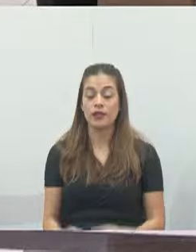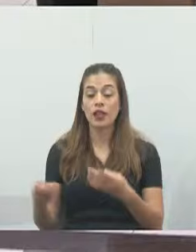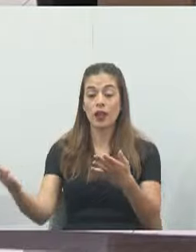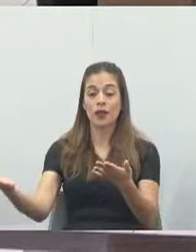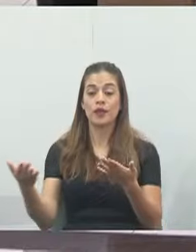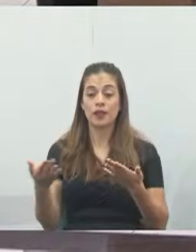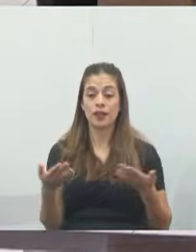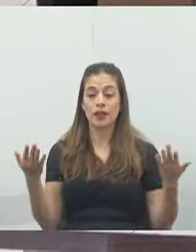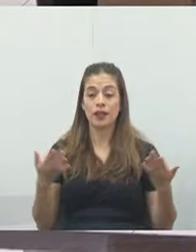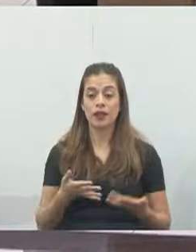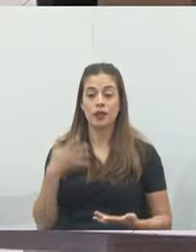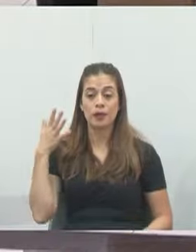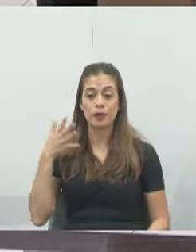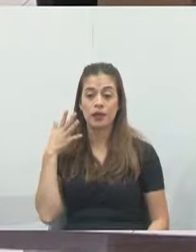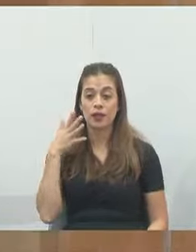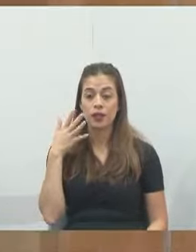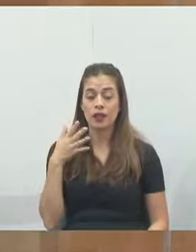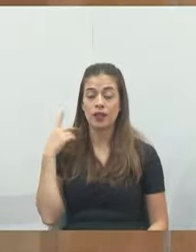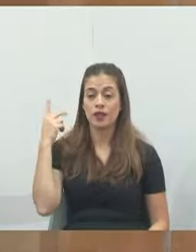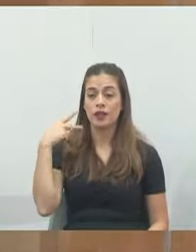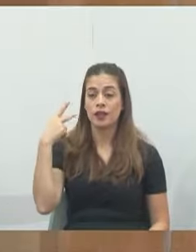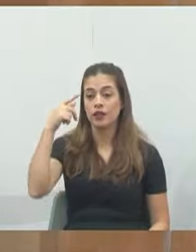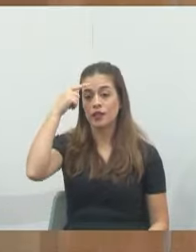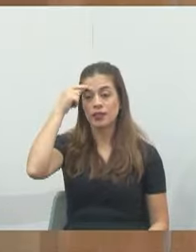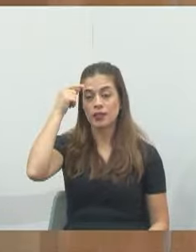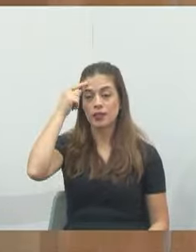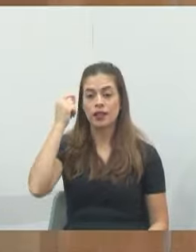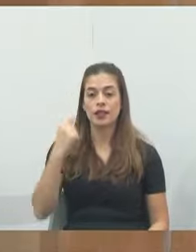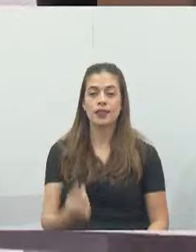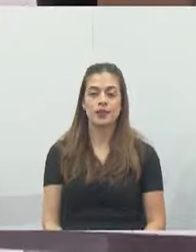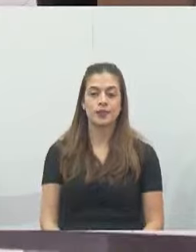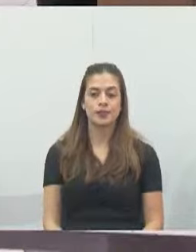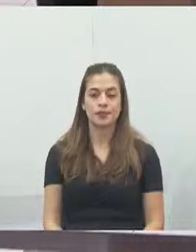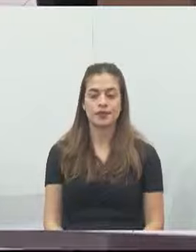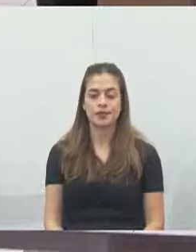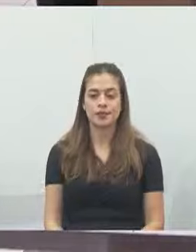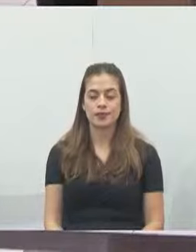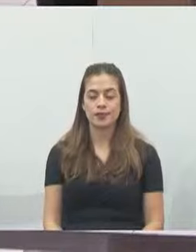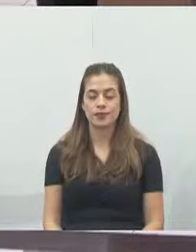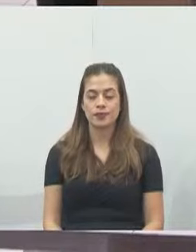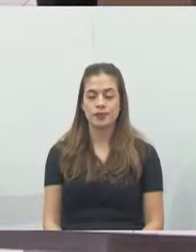Convidamos agora para o uso da palavra nosso vereador Edgar Sasaki.